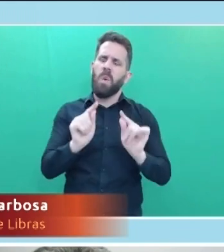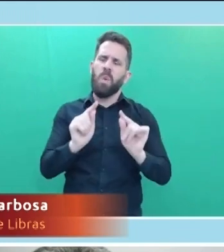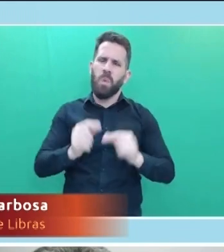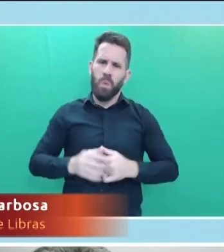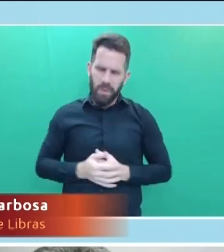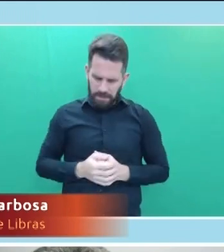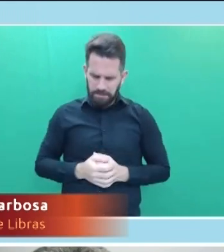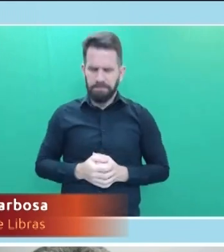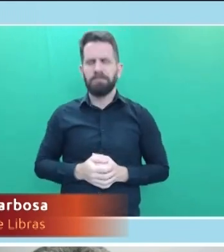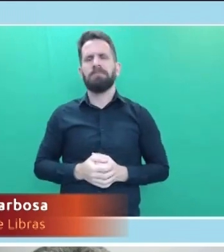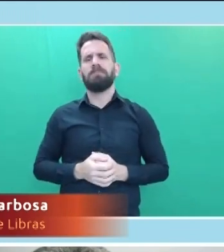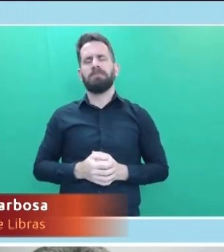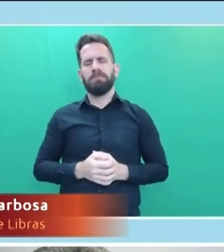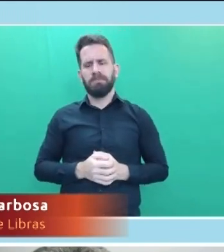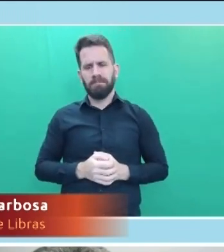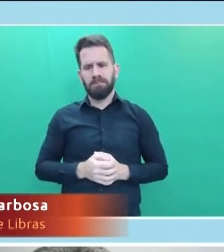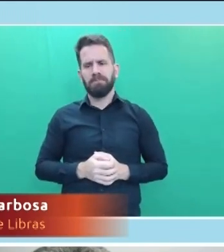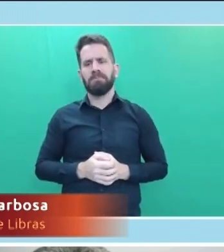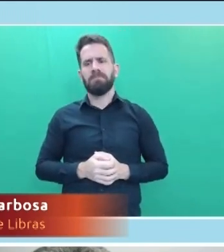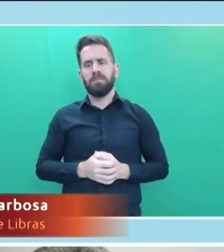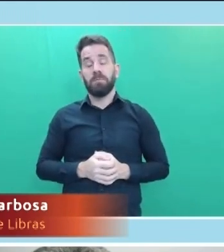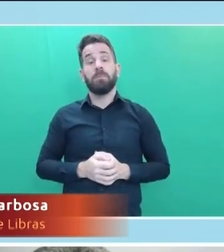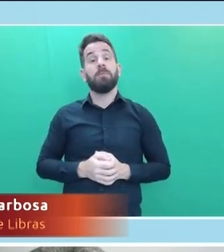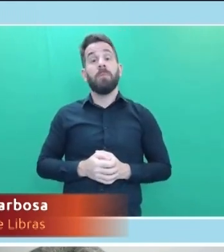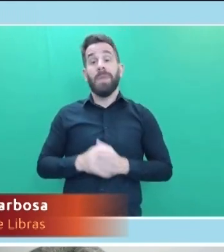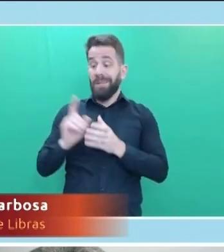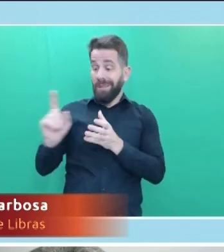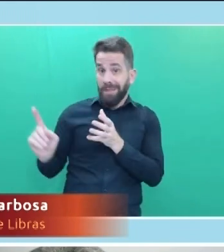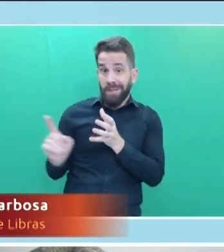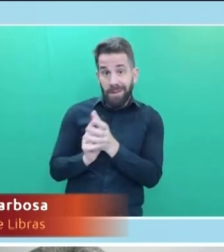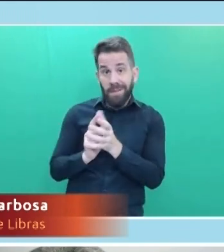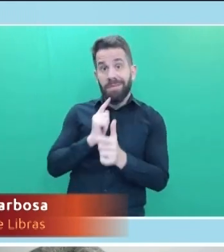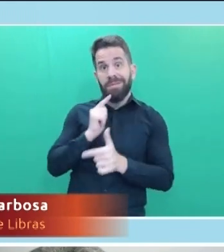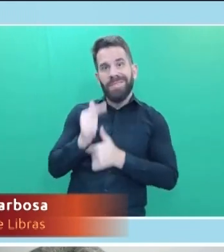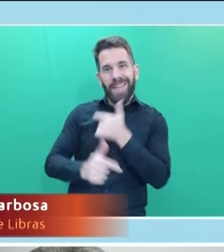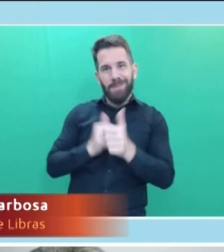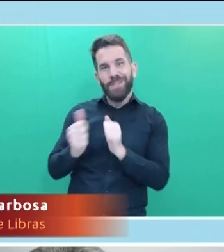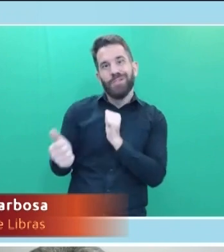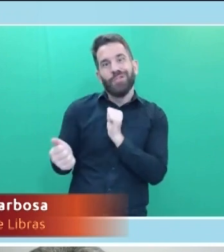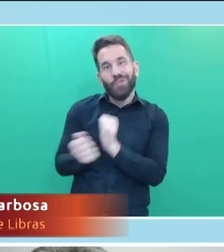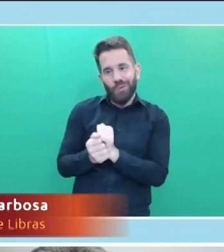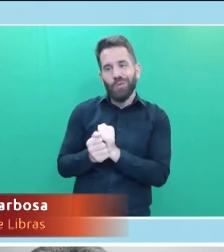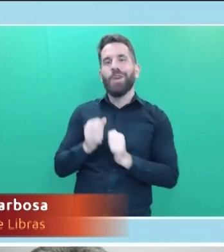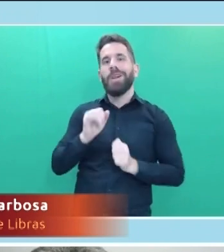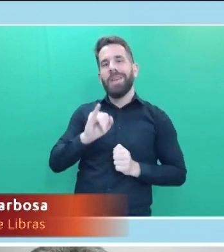um trabalho com o IBGE. Ano